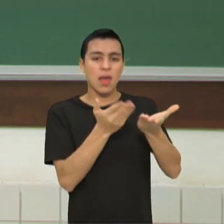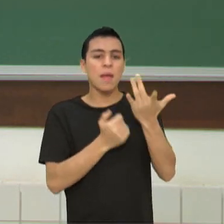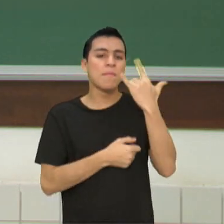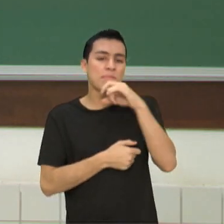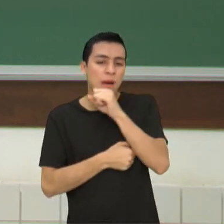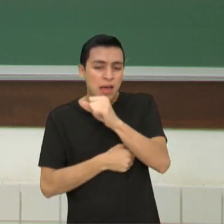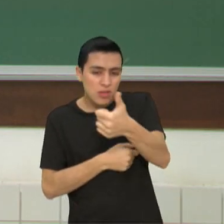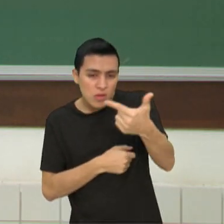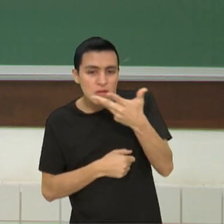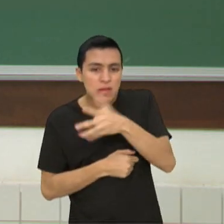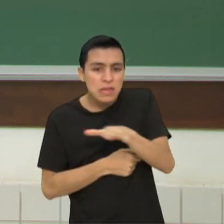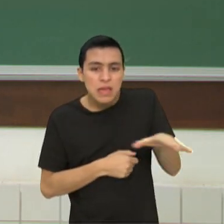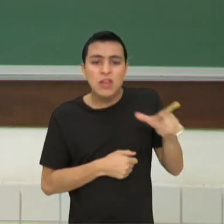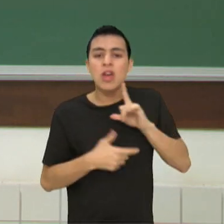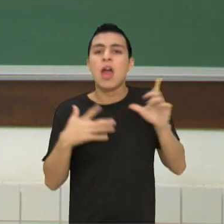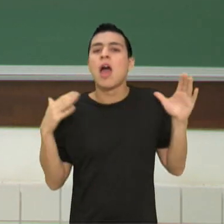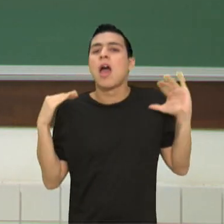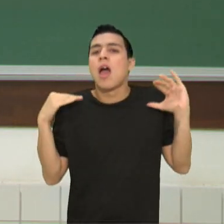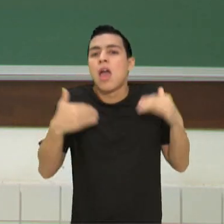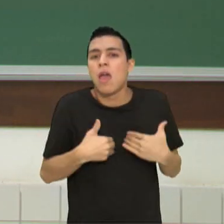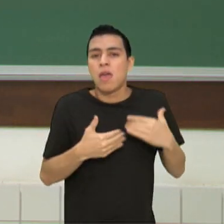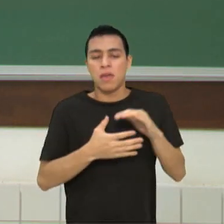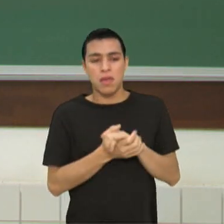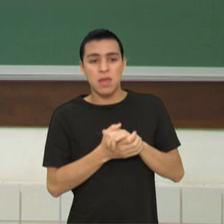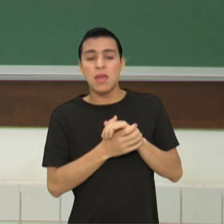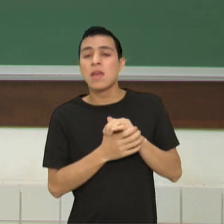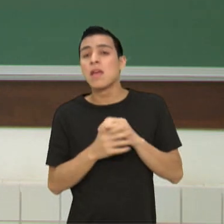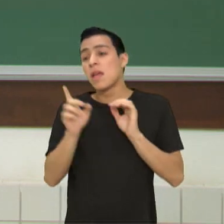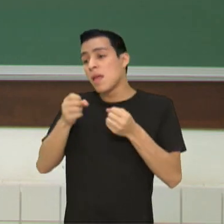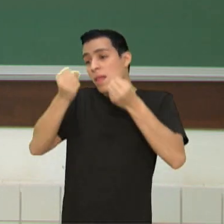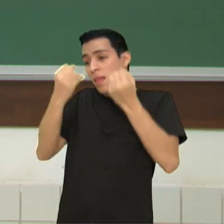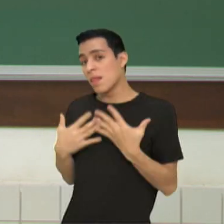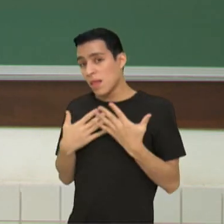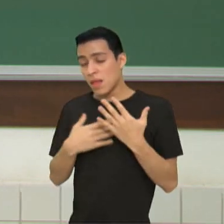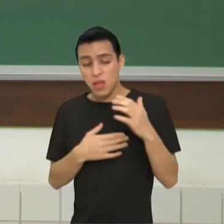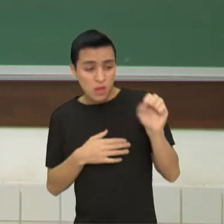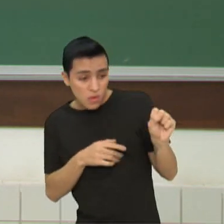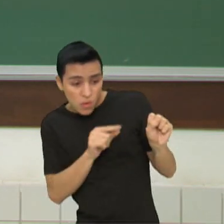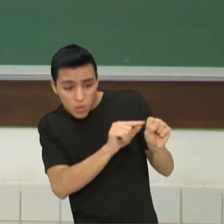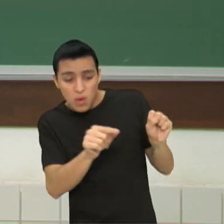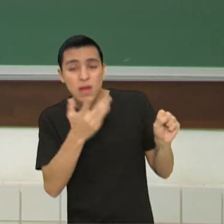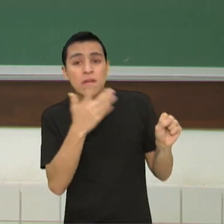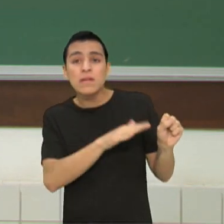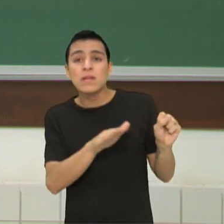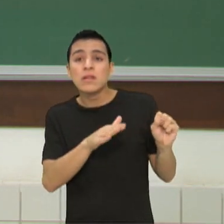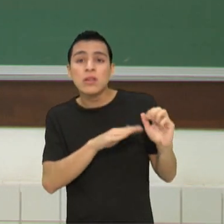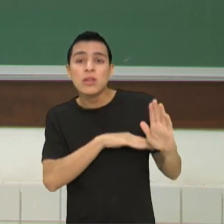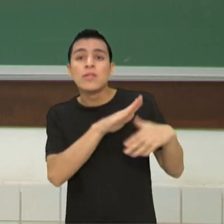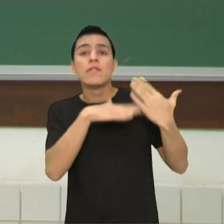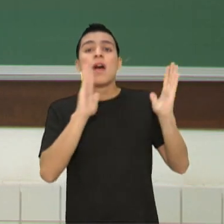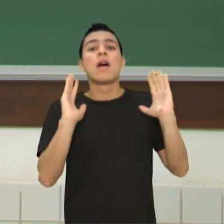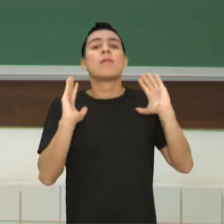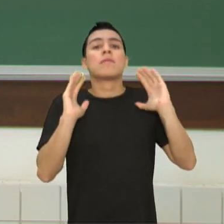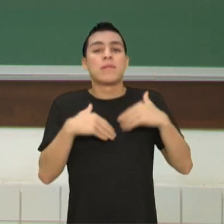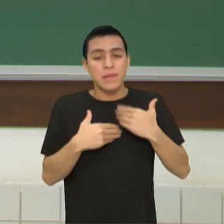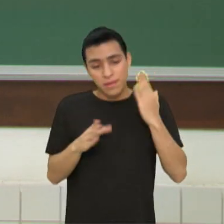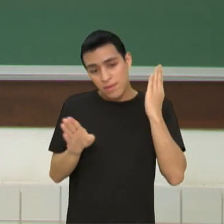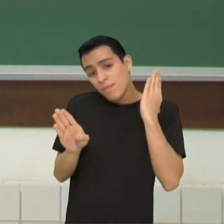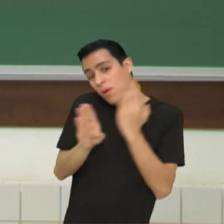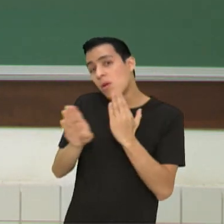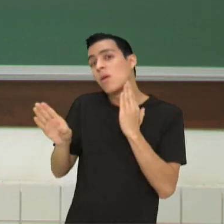pais de 12 crianças autistas, que dizia o seguinte no estudo, que 8 daquelas crianças desenvolveram o autismo